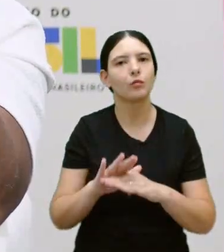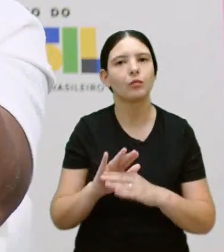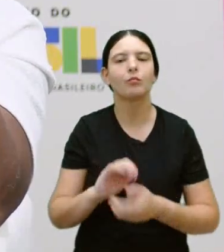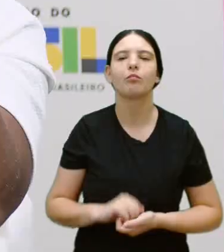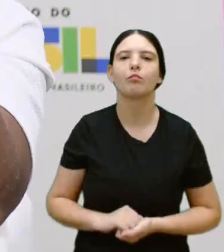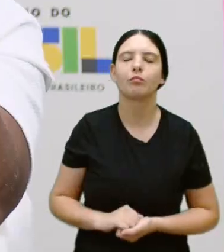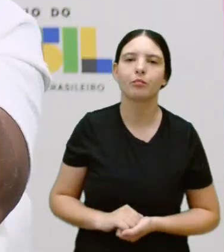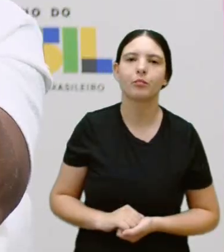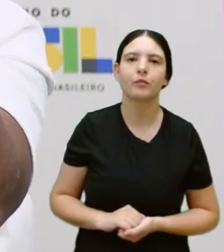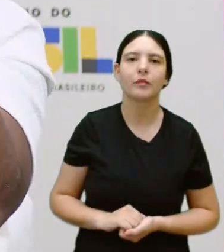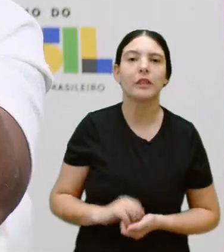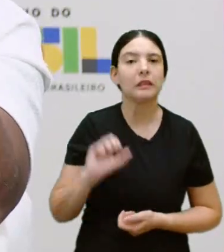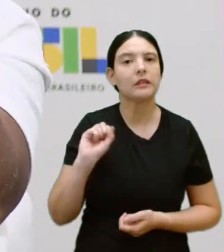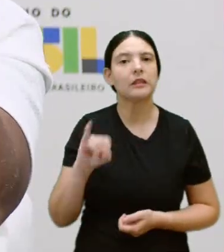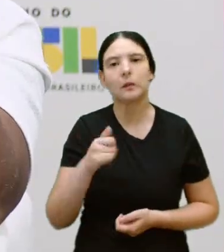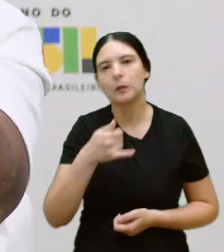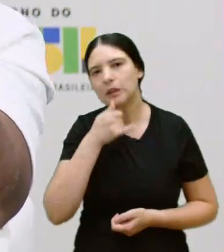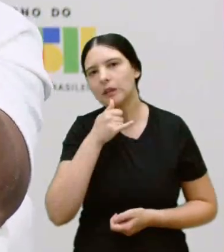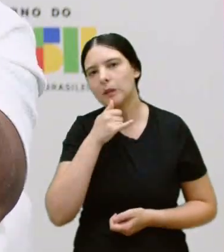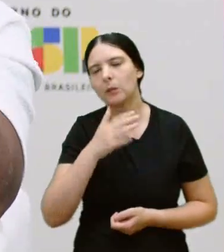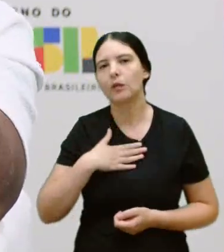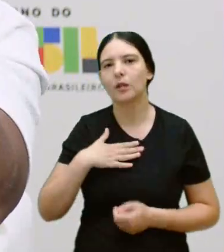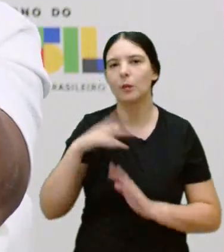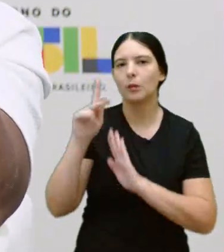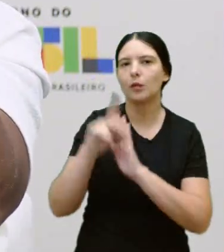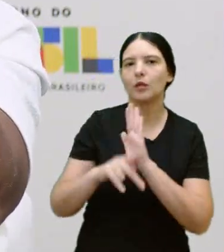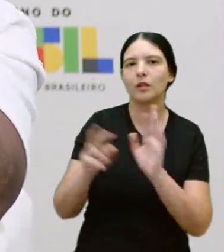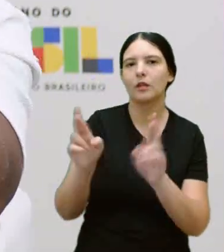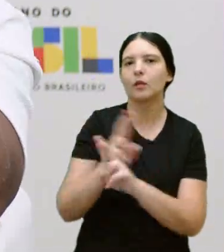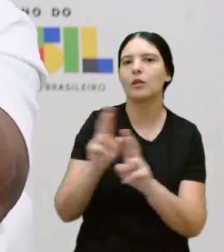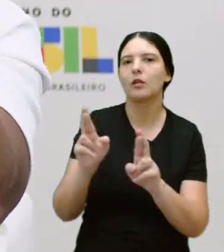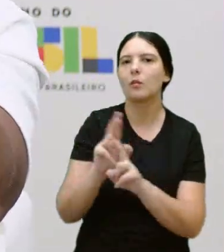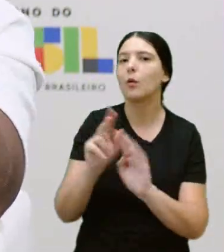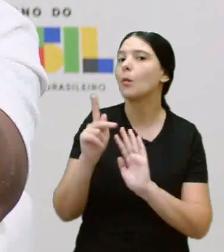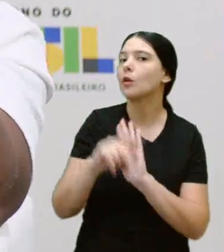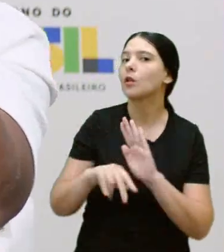eu tenho, por exemplo, projeto de relacionamento, qual é o nosso projeto?